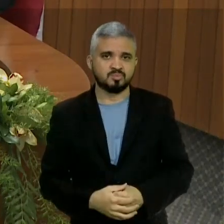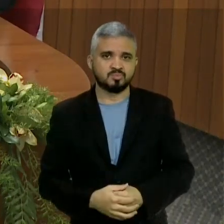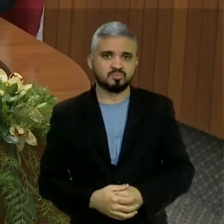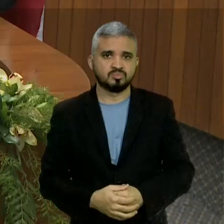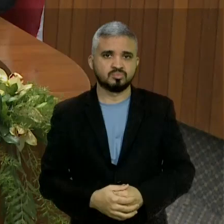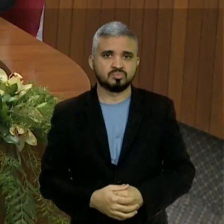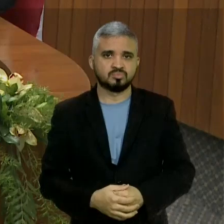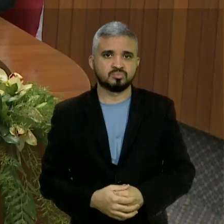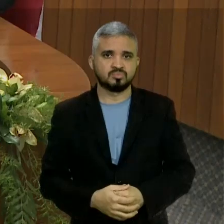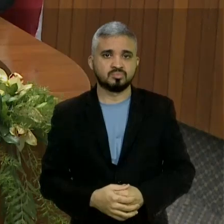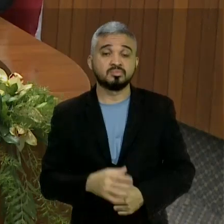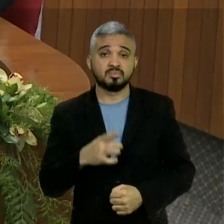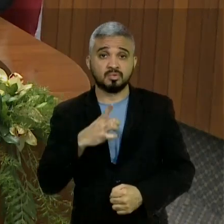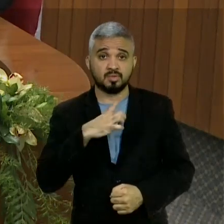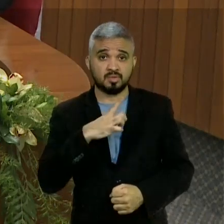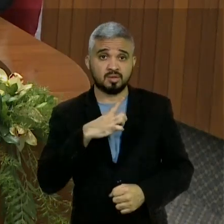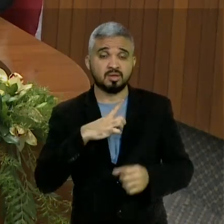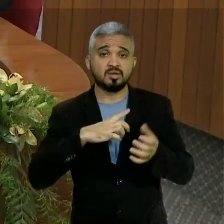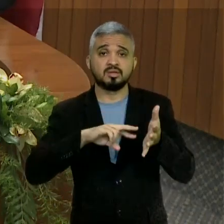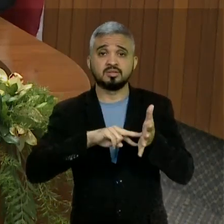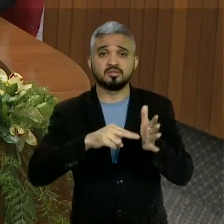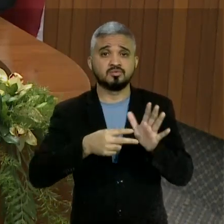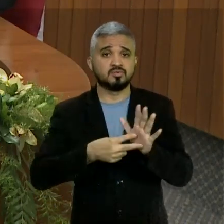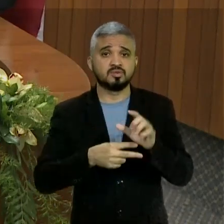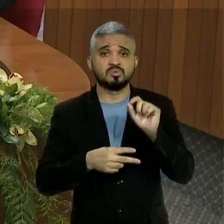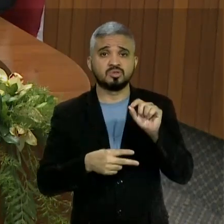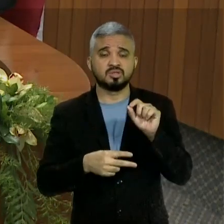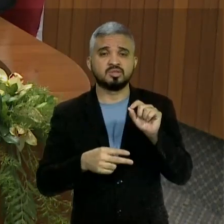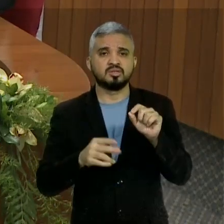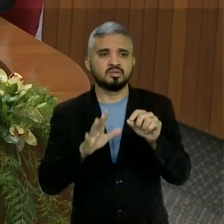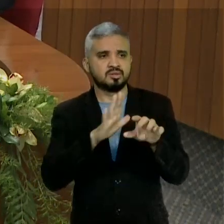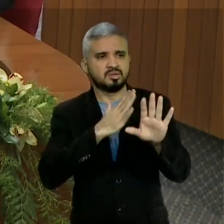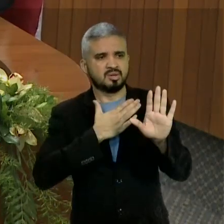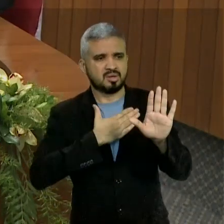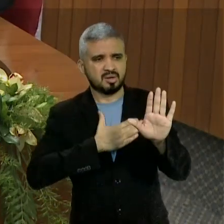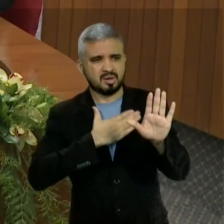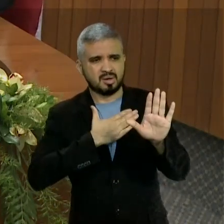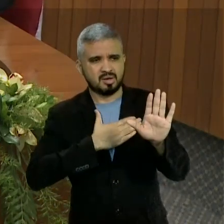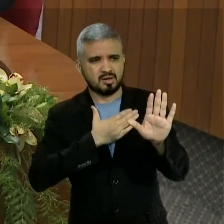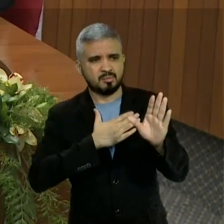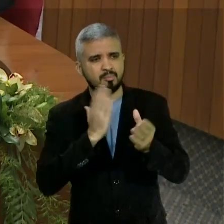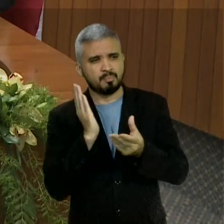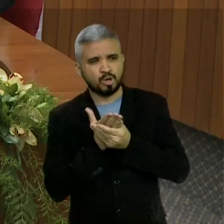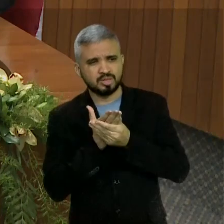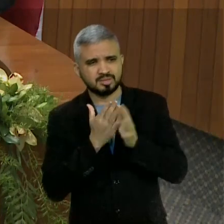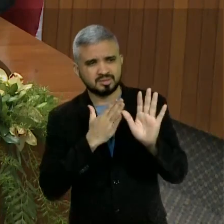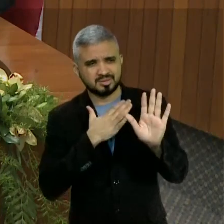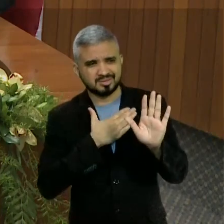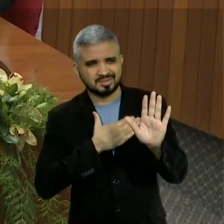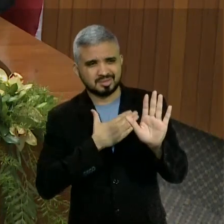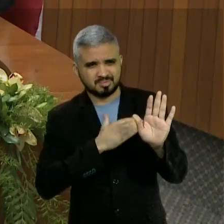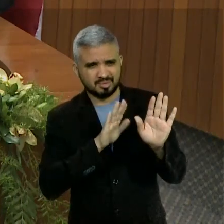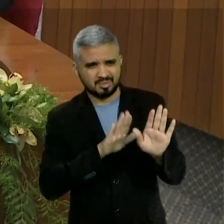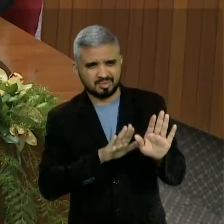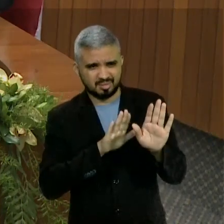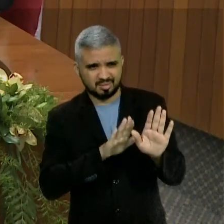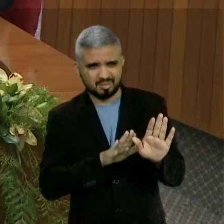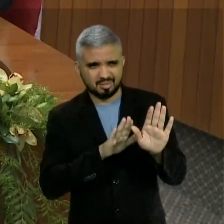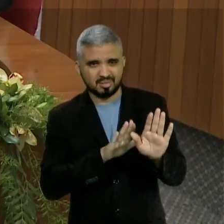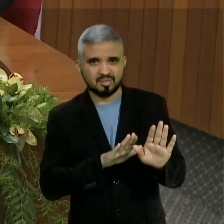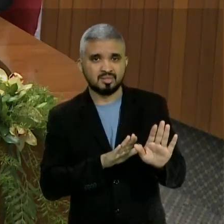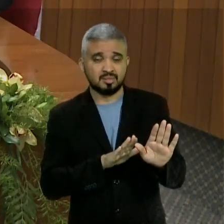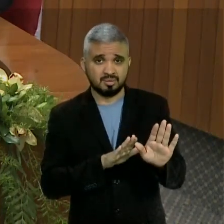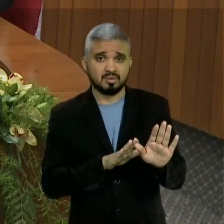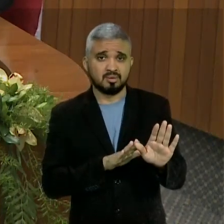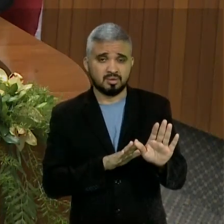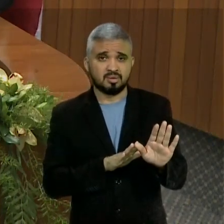em juridique traduzido é segurar aqui o processo mais um pouco dá um um time no